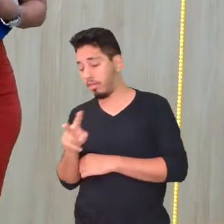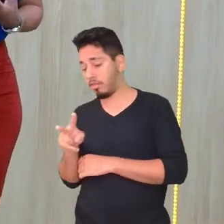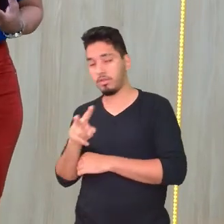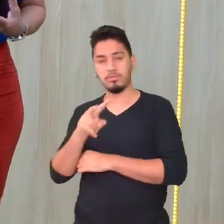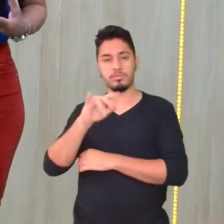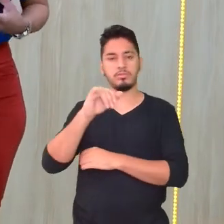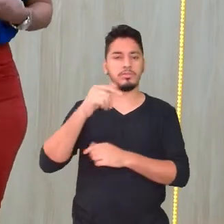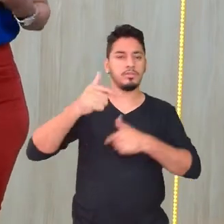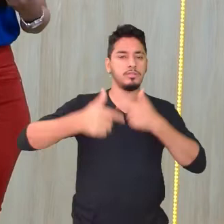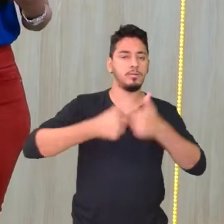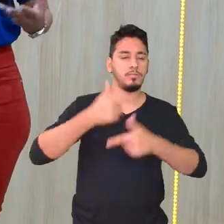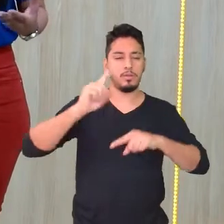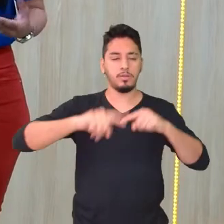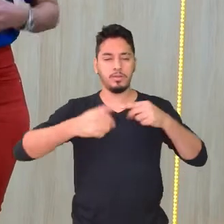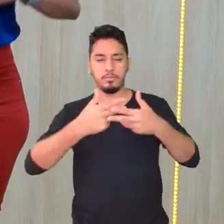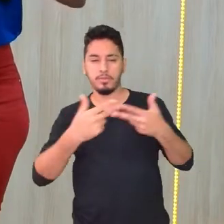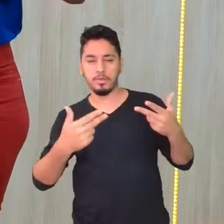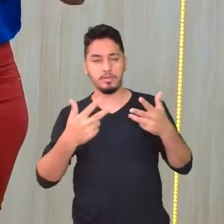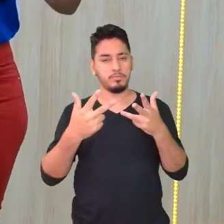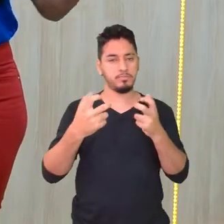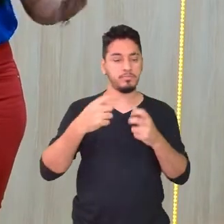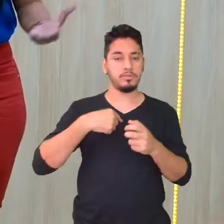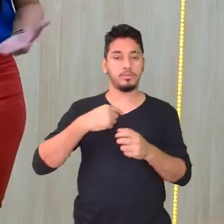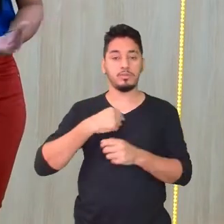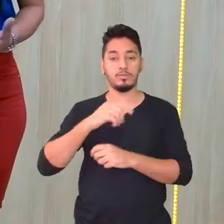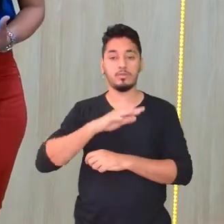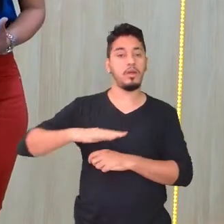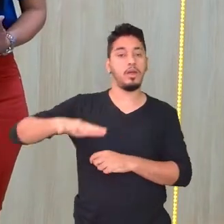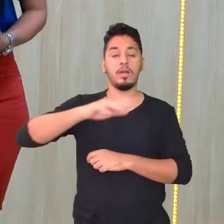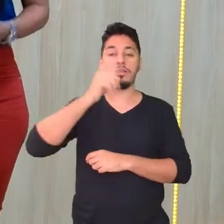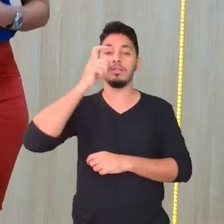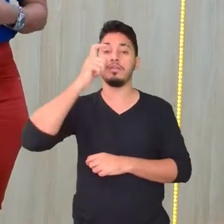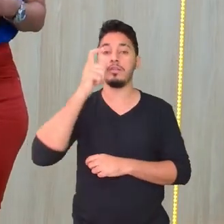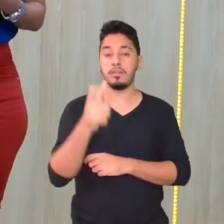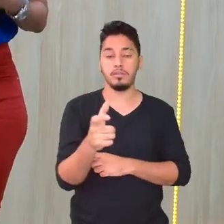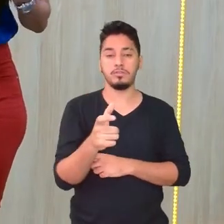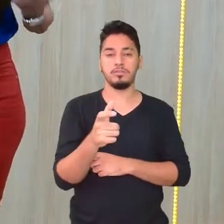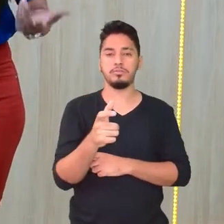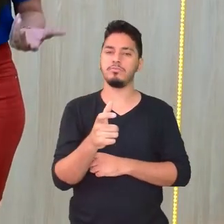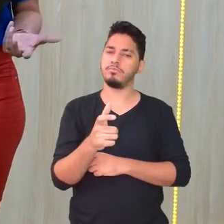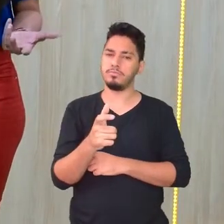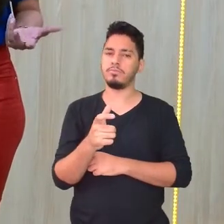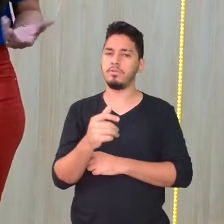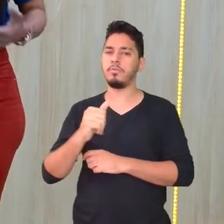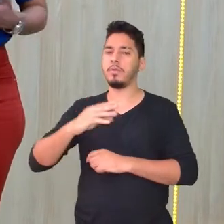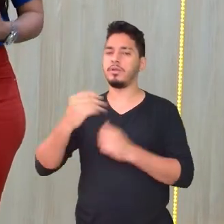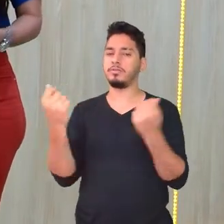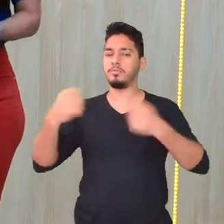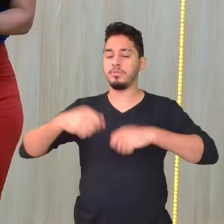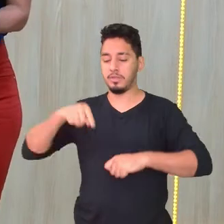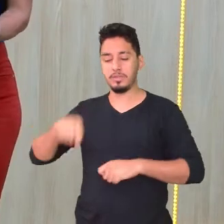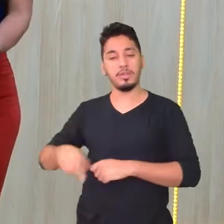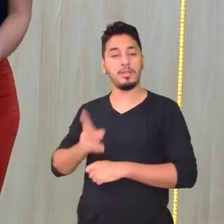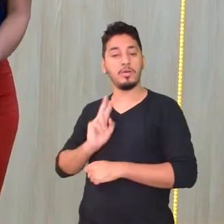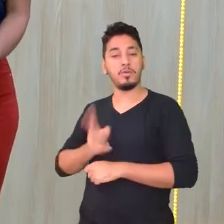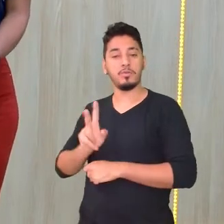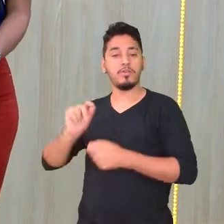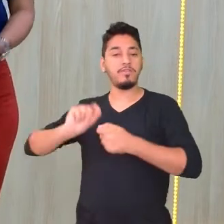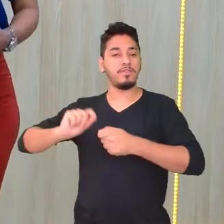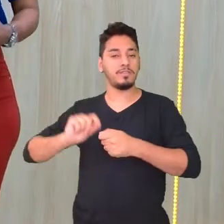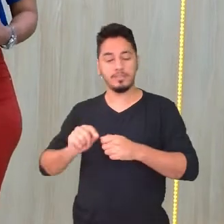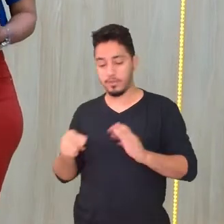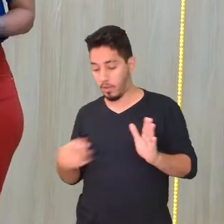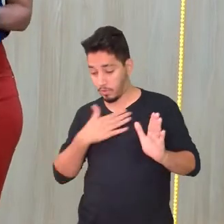você trabalha um elemento ou um aspecto que está no seu campo de interesse, a gente está dando muito mais possibilidade dele permanecer